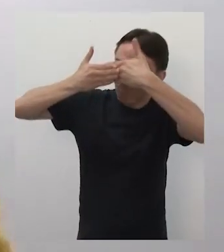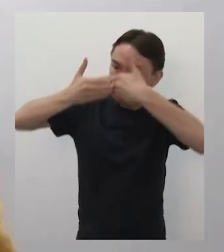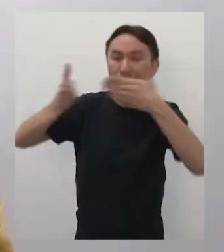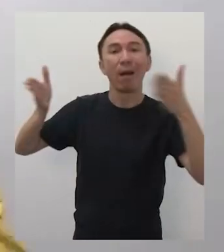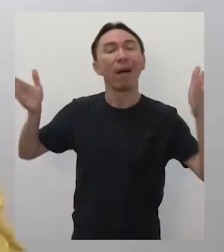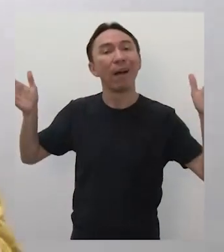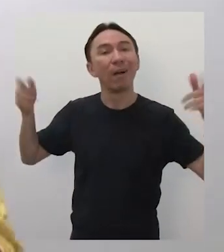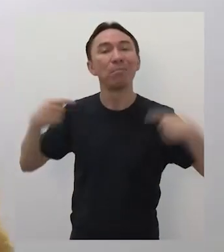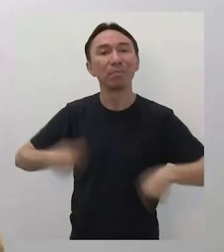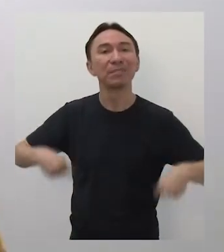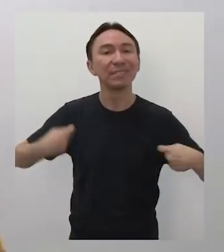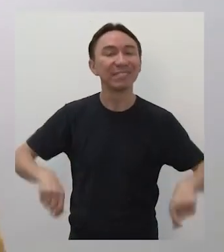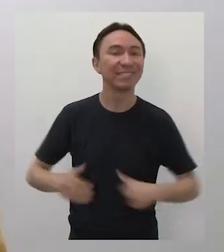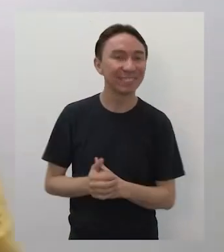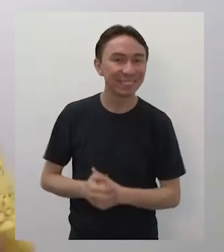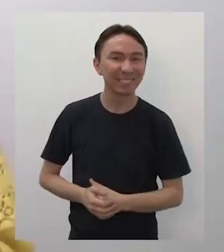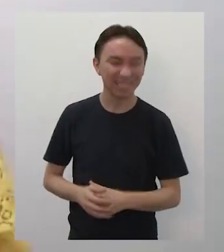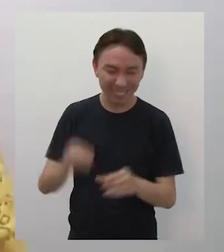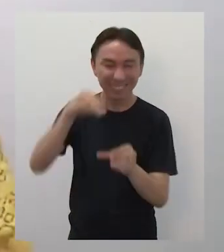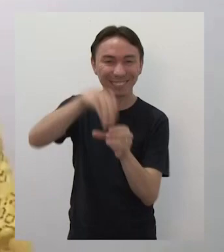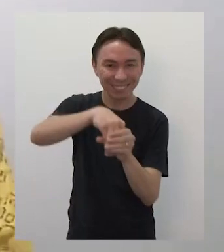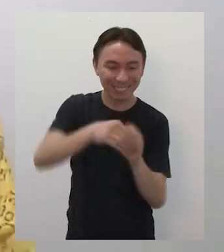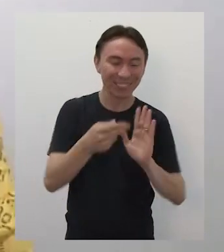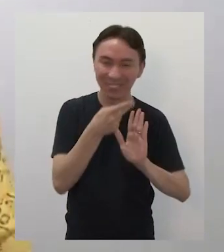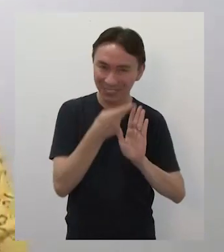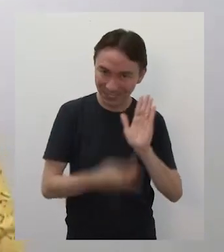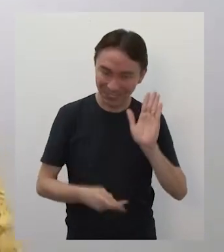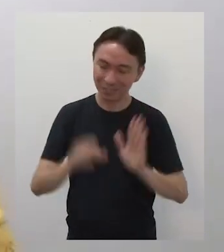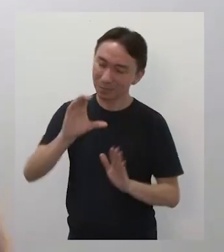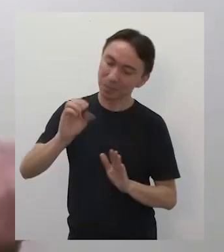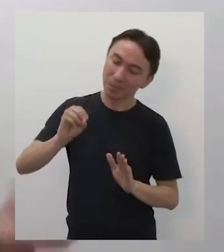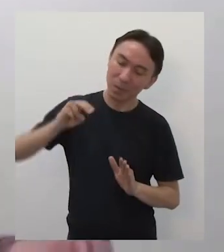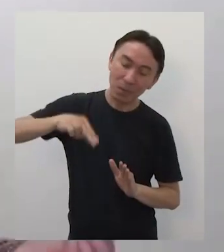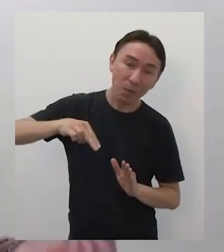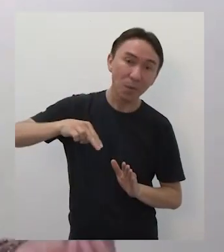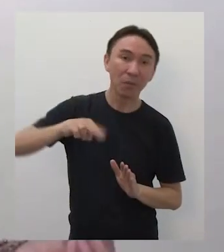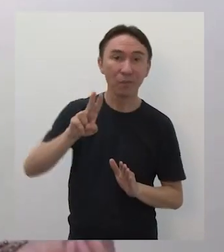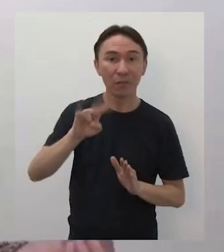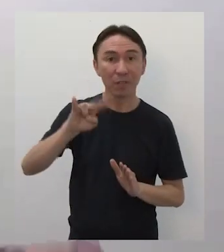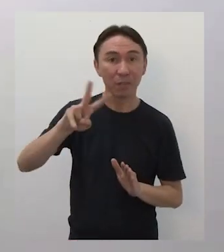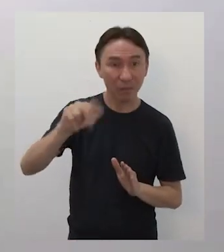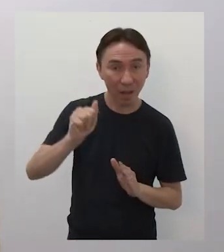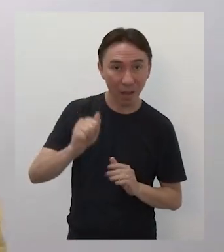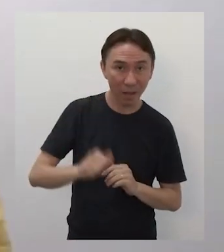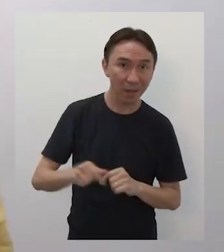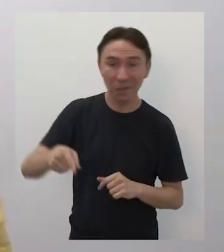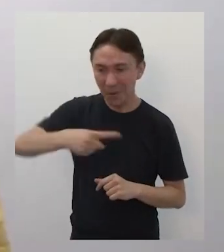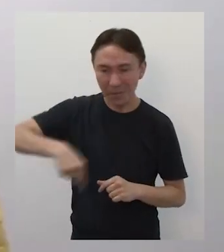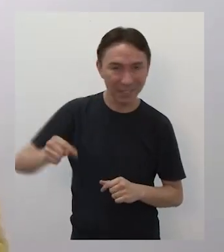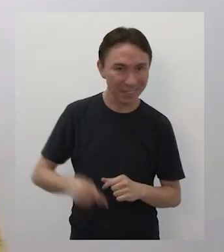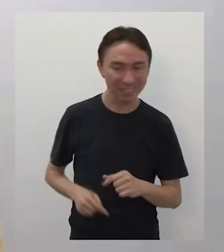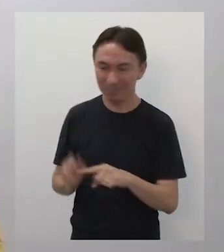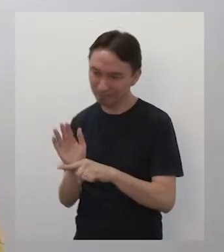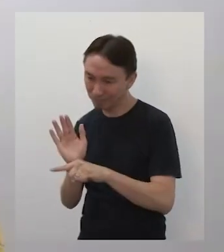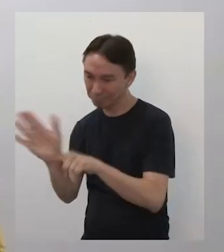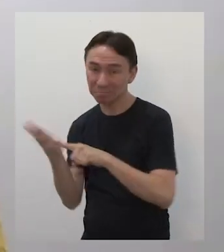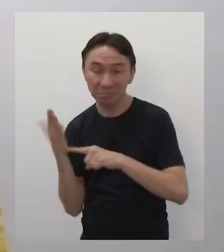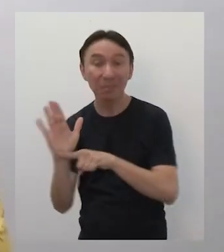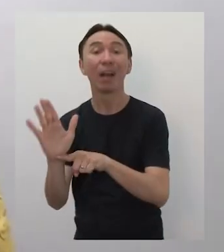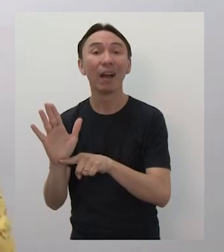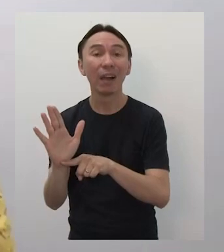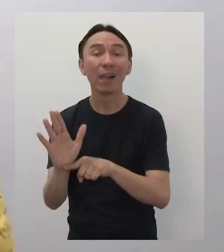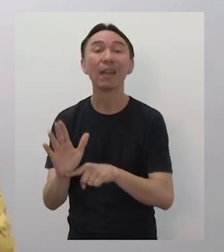do programa Conviva, para cuidarmos uns dos outros, nós temos a